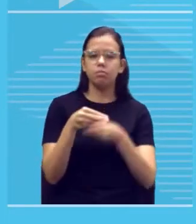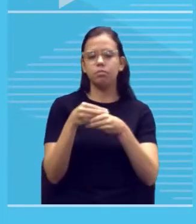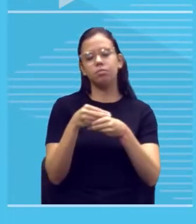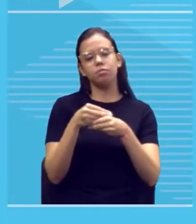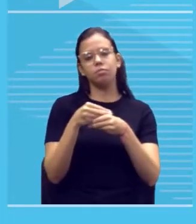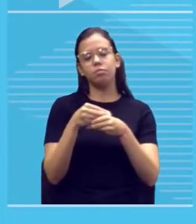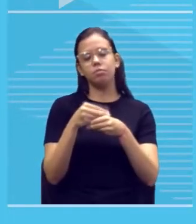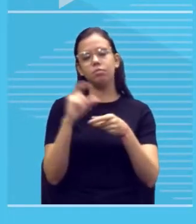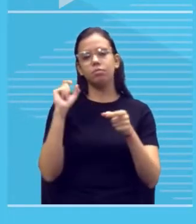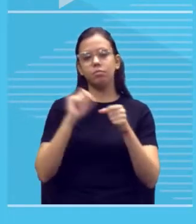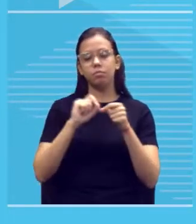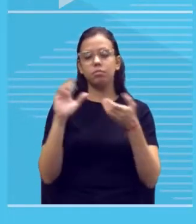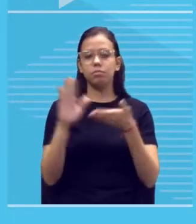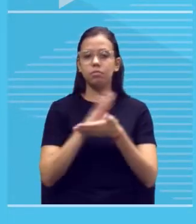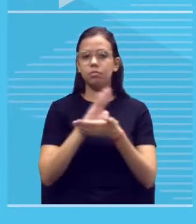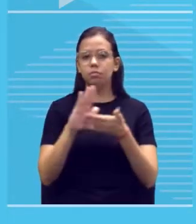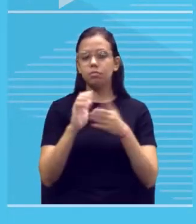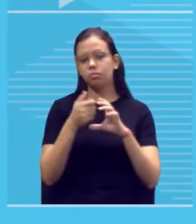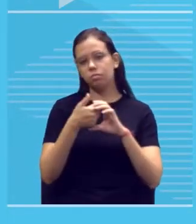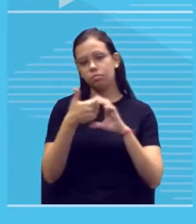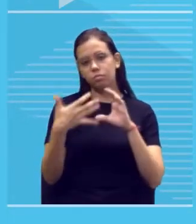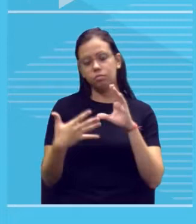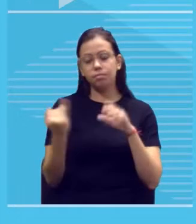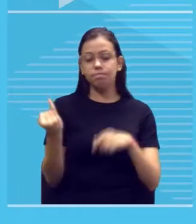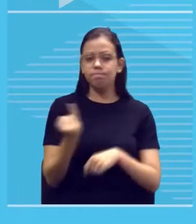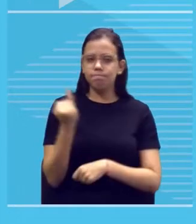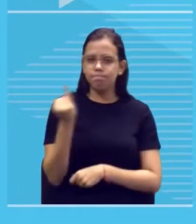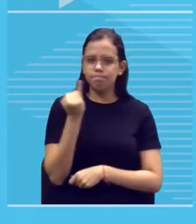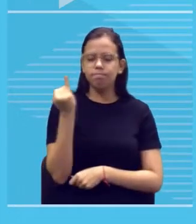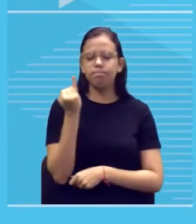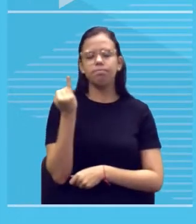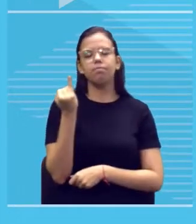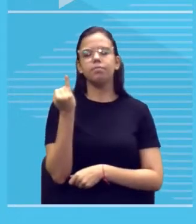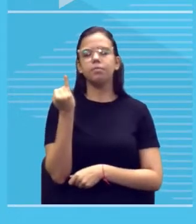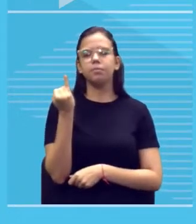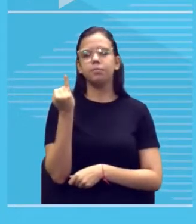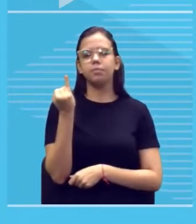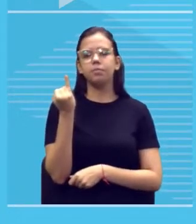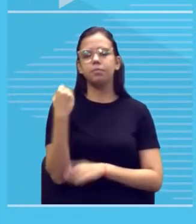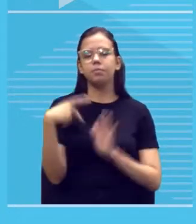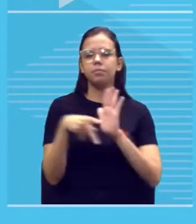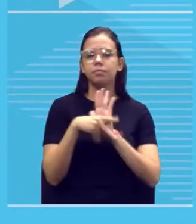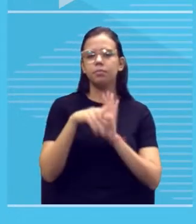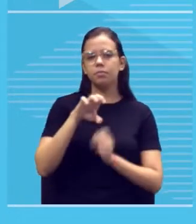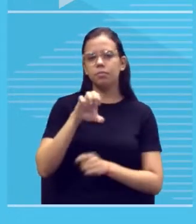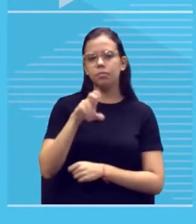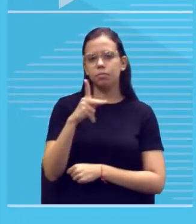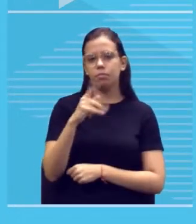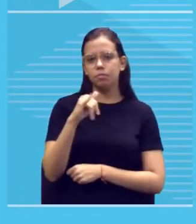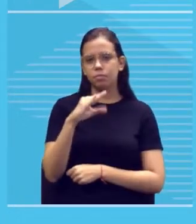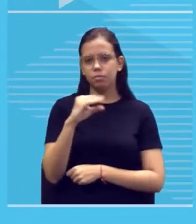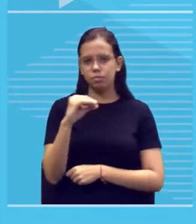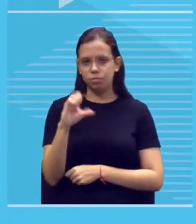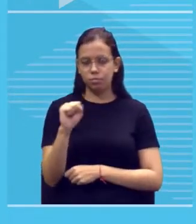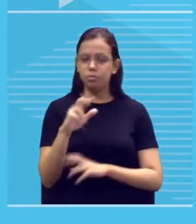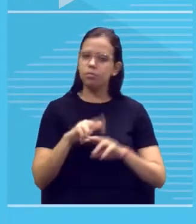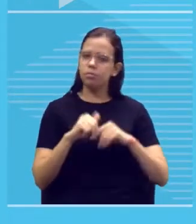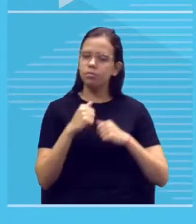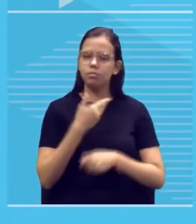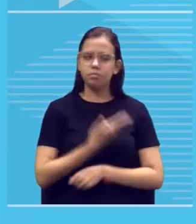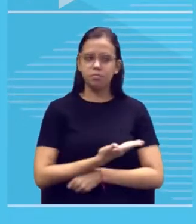tornando alguns aspectos certo tão importante que se tornaram épicos a partir de